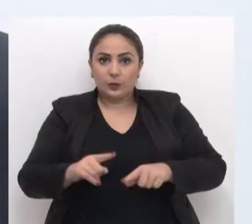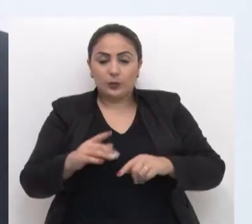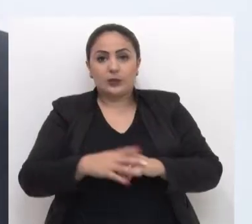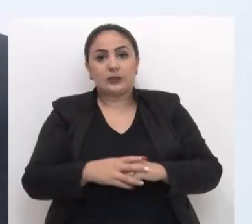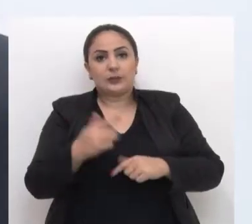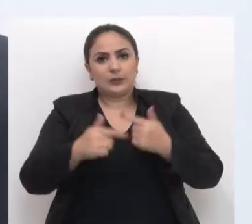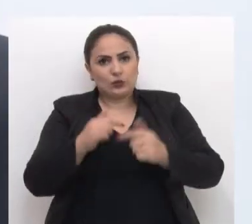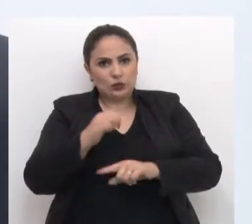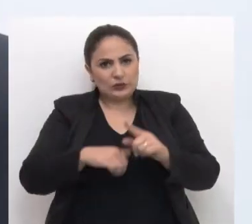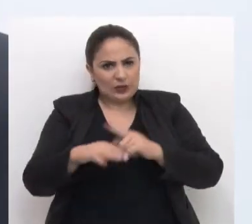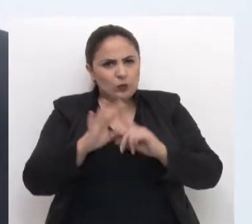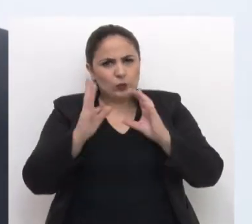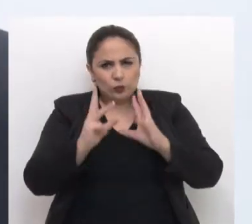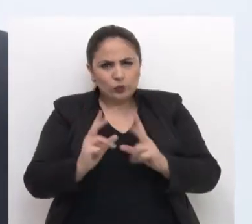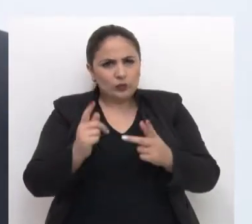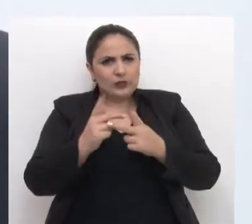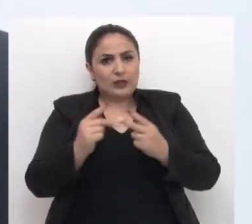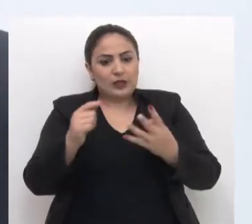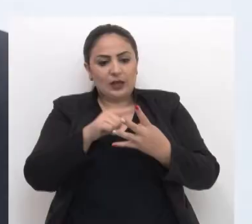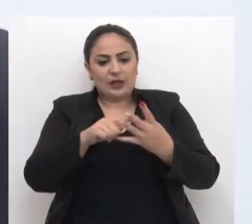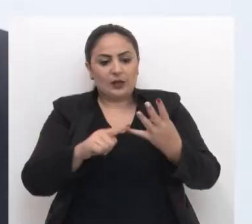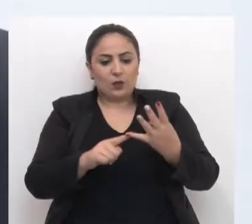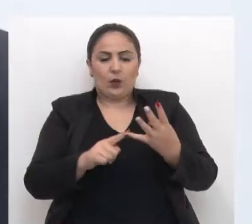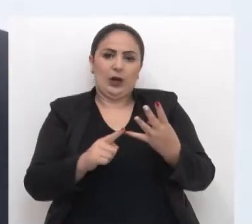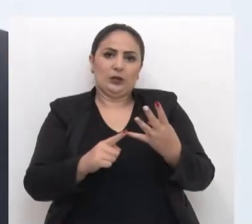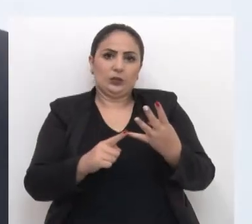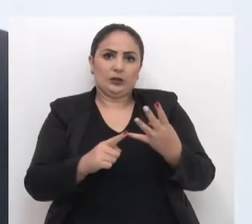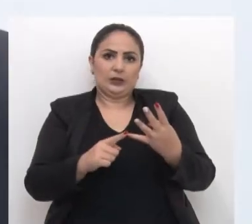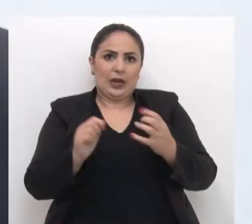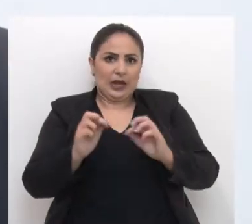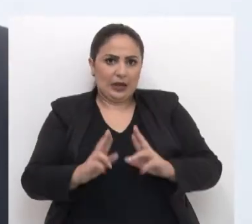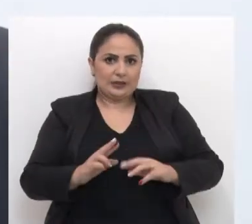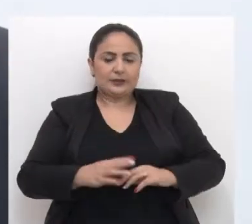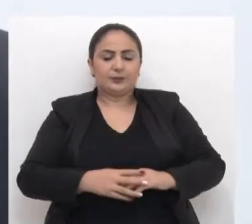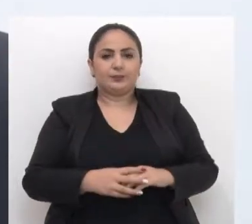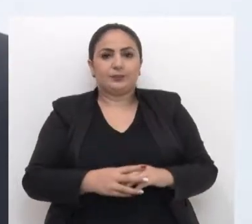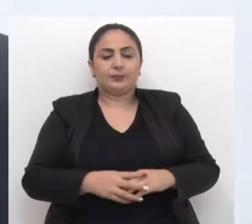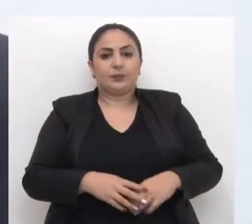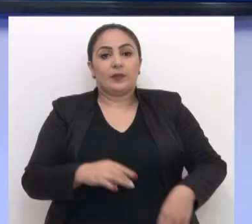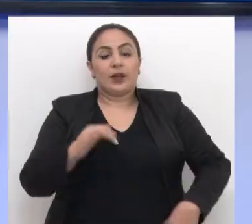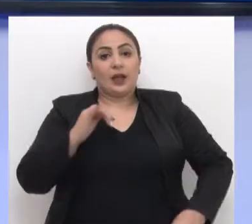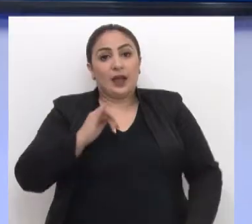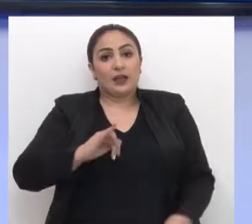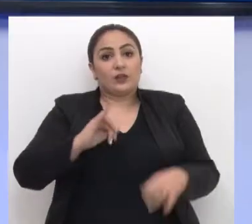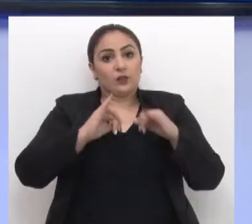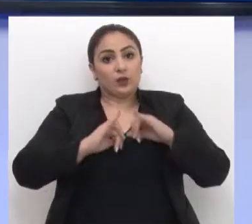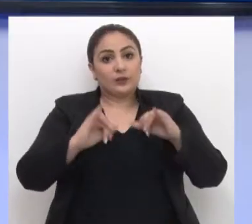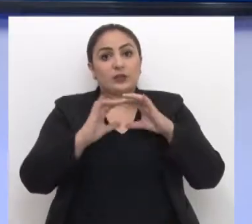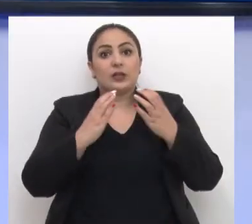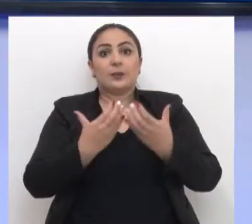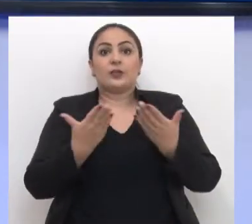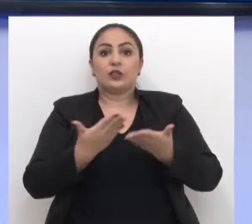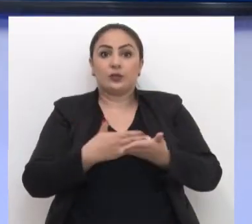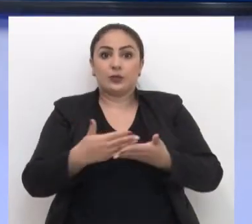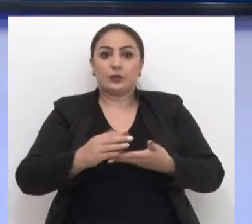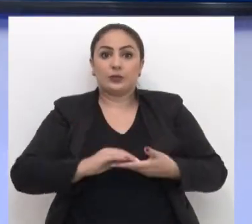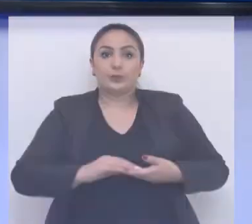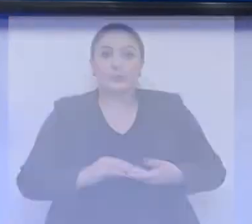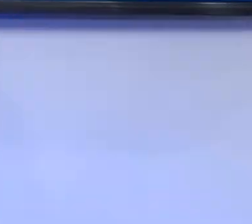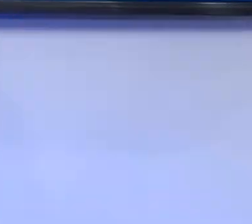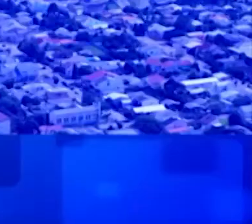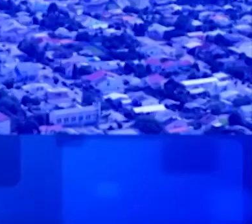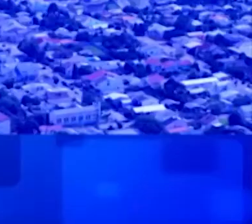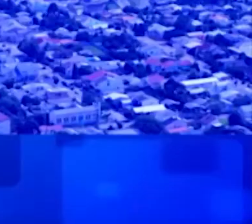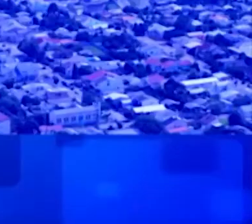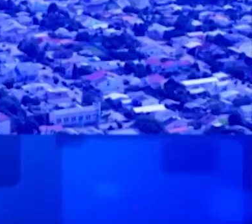segurança pública, assistência social, de todas essas quatro áreas? O Jornal da Câmara já está no ar.